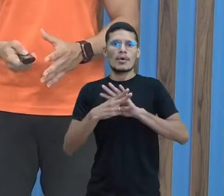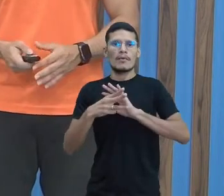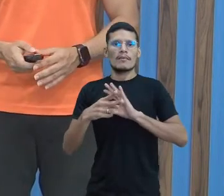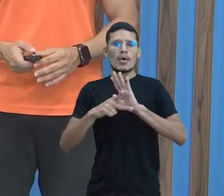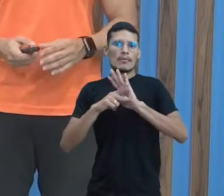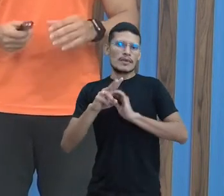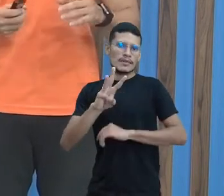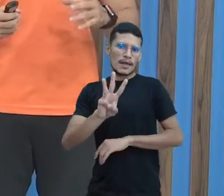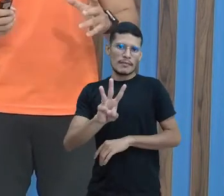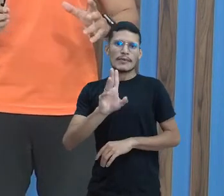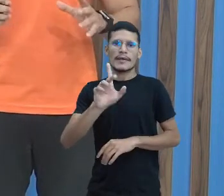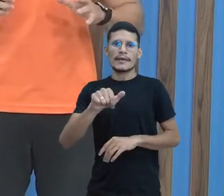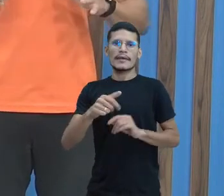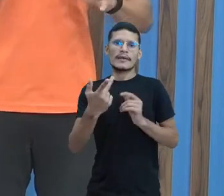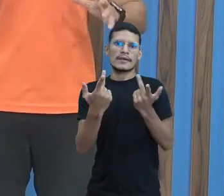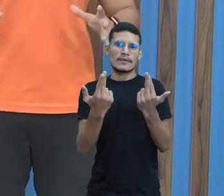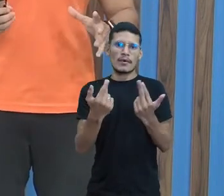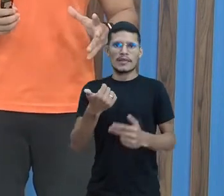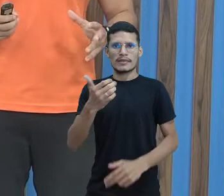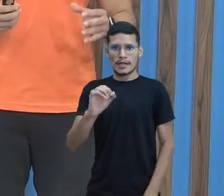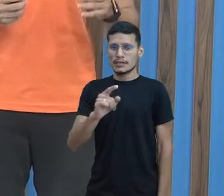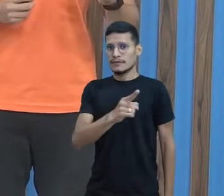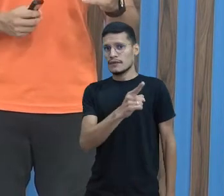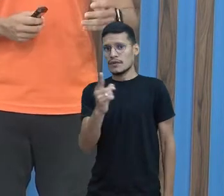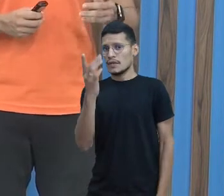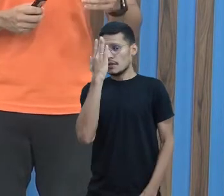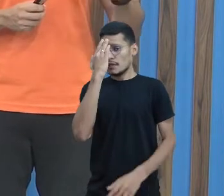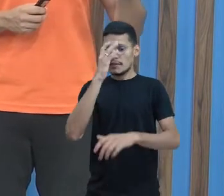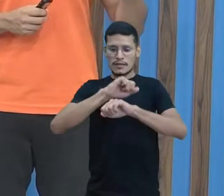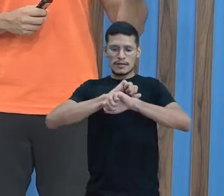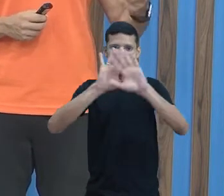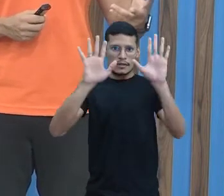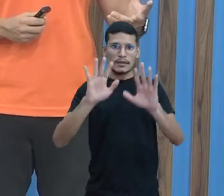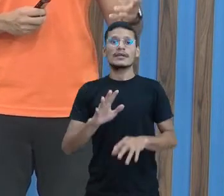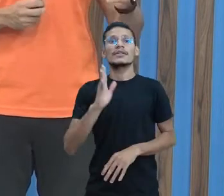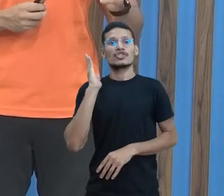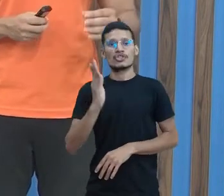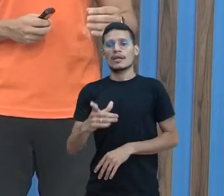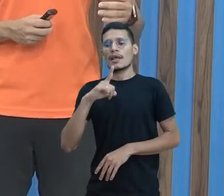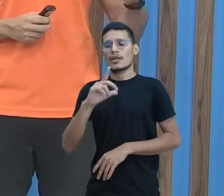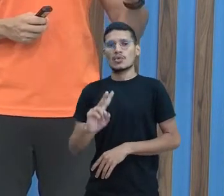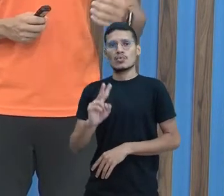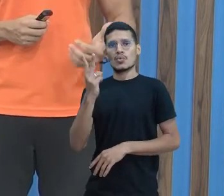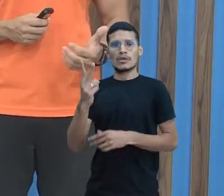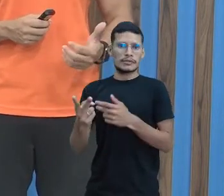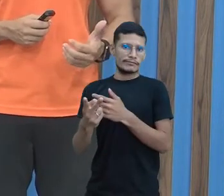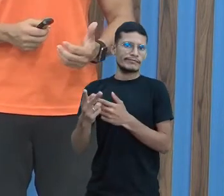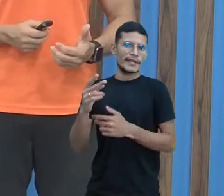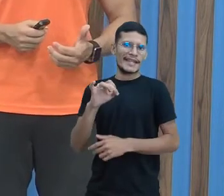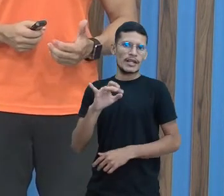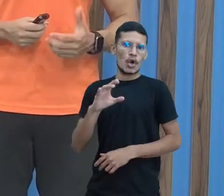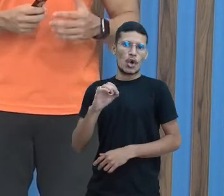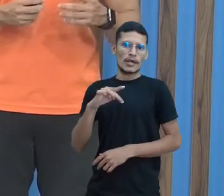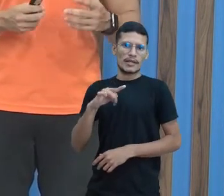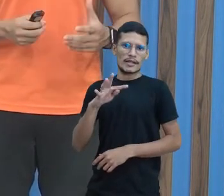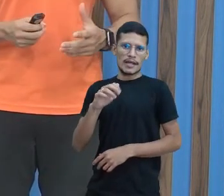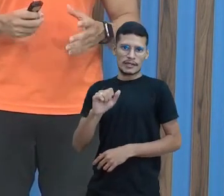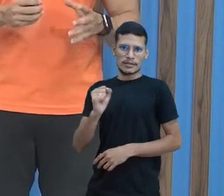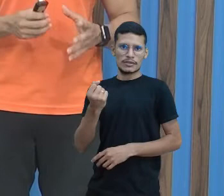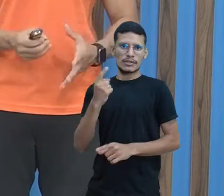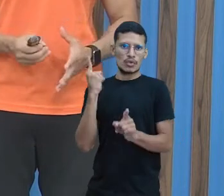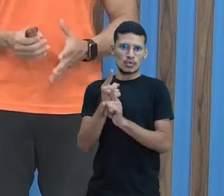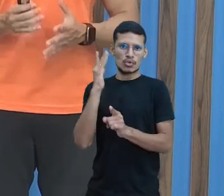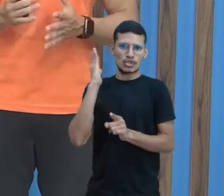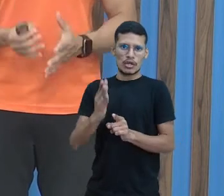10. Então, ó, já clareou aí, né? Das duas incógnitas que a gente tem lá naquele sistema, a gente já encontrou